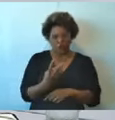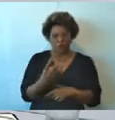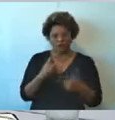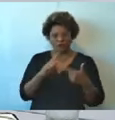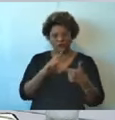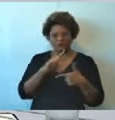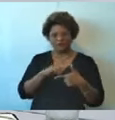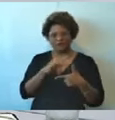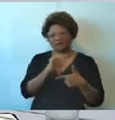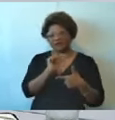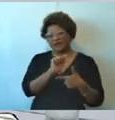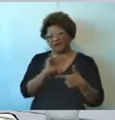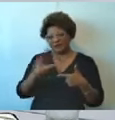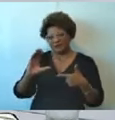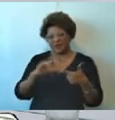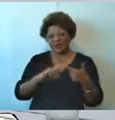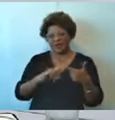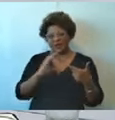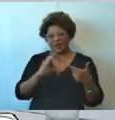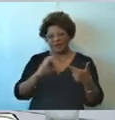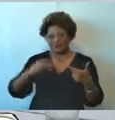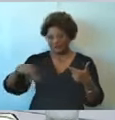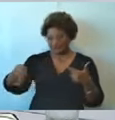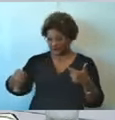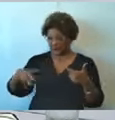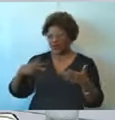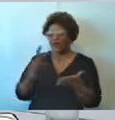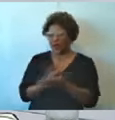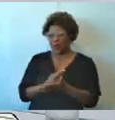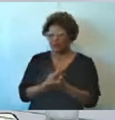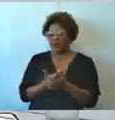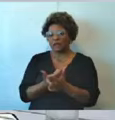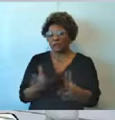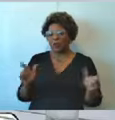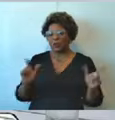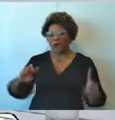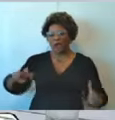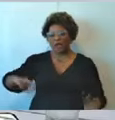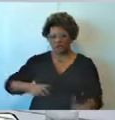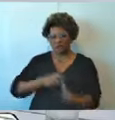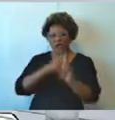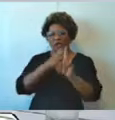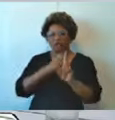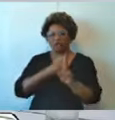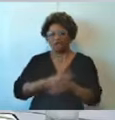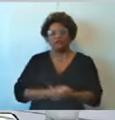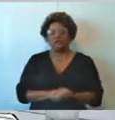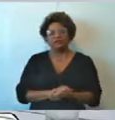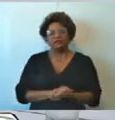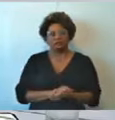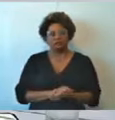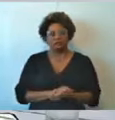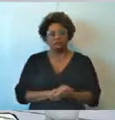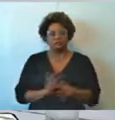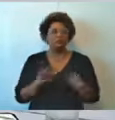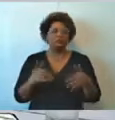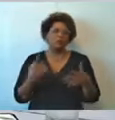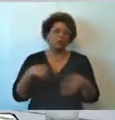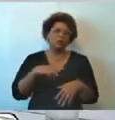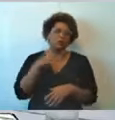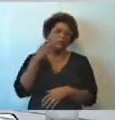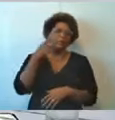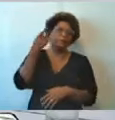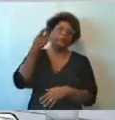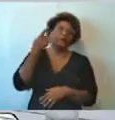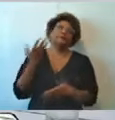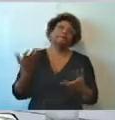acontecem grandes acidentes. Como o Braulio falou, quando a gente pensa, a nossa base